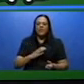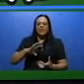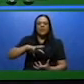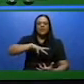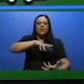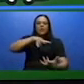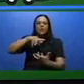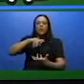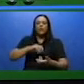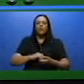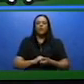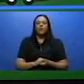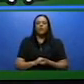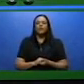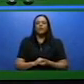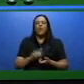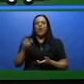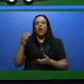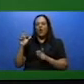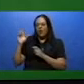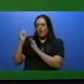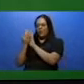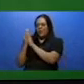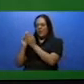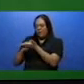lá? Ah lá, nosso bonequinho já está até anotando, ó.